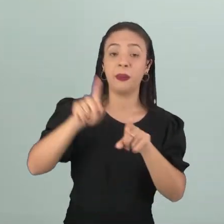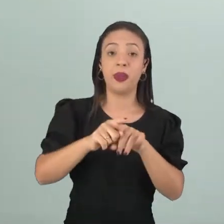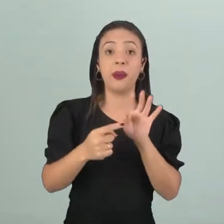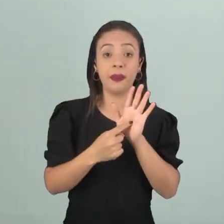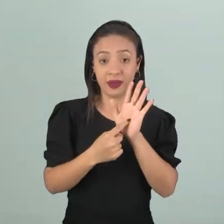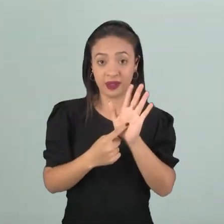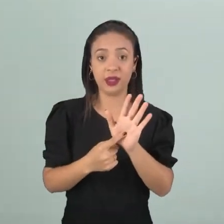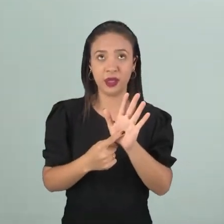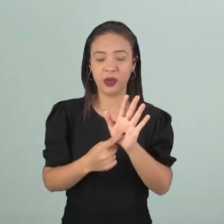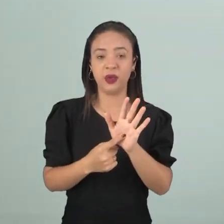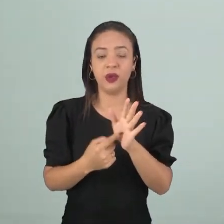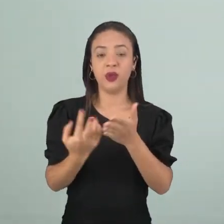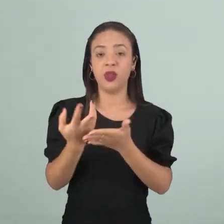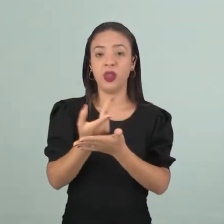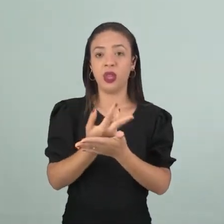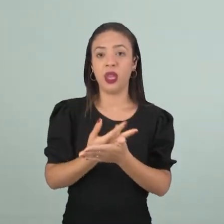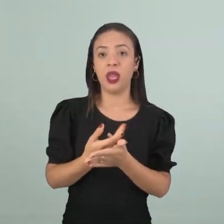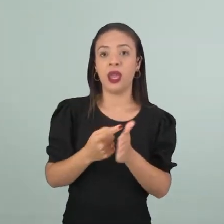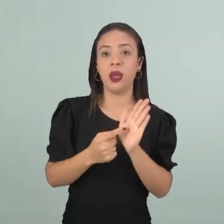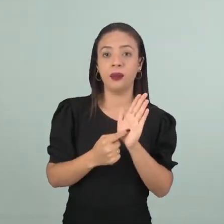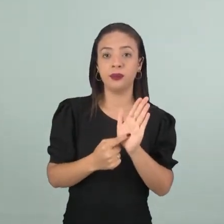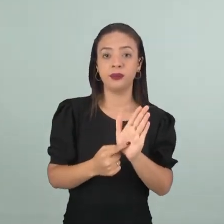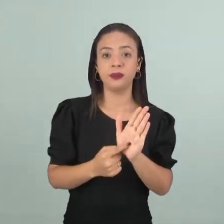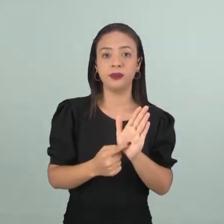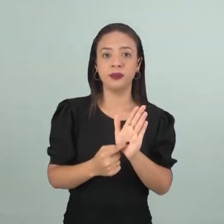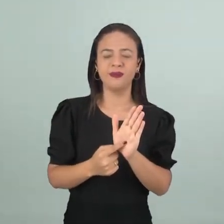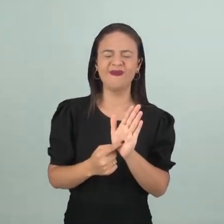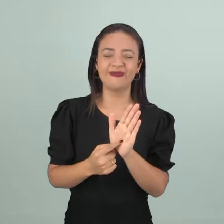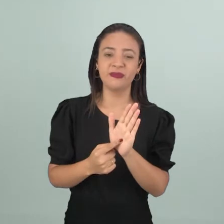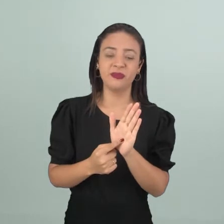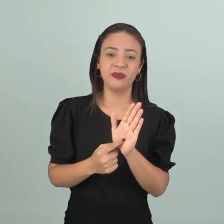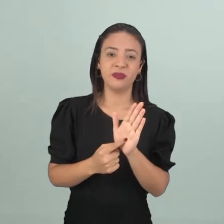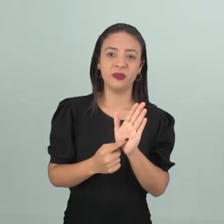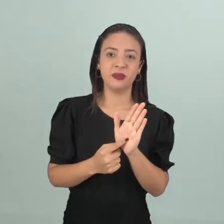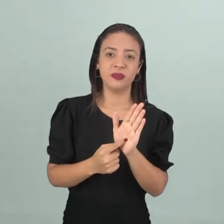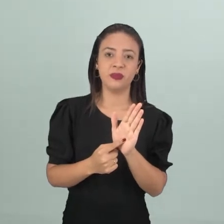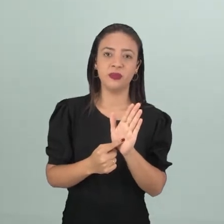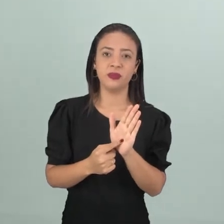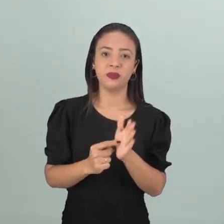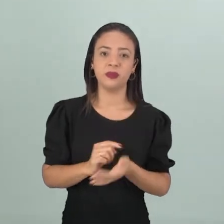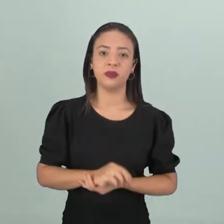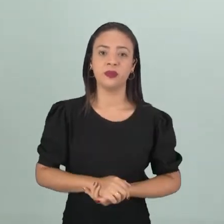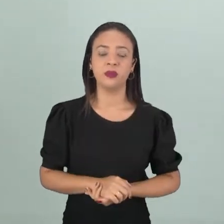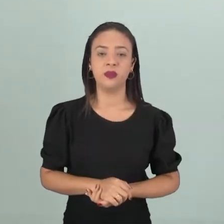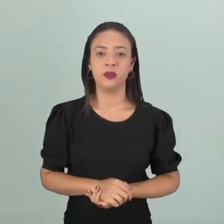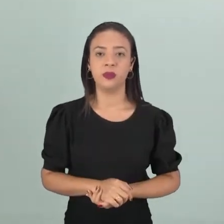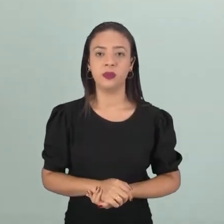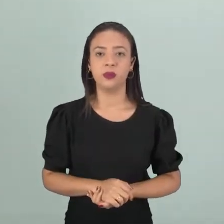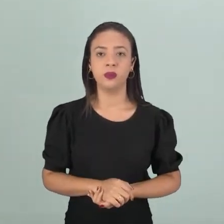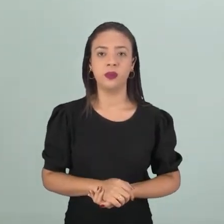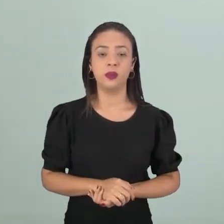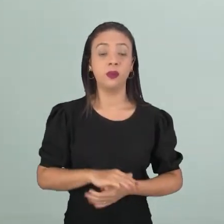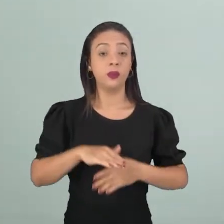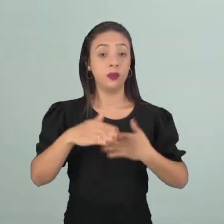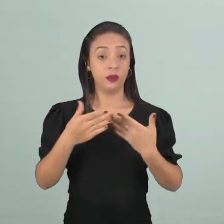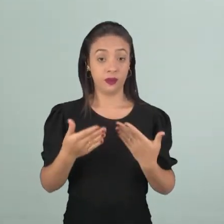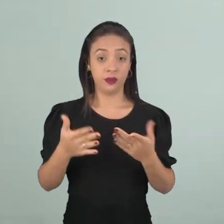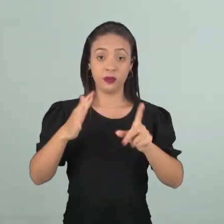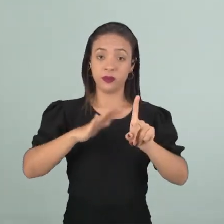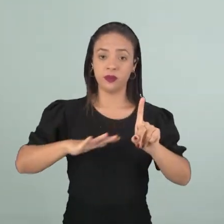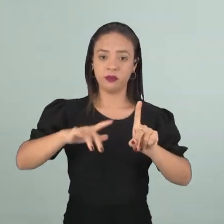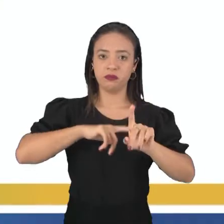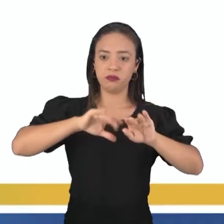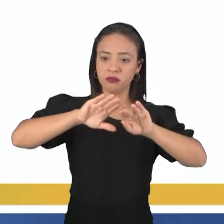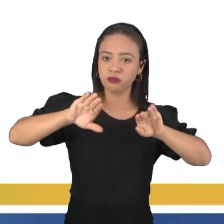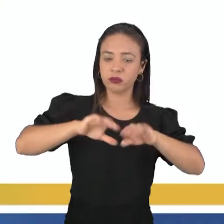gravura desse período que a gente vai ver num posterior momento. Então, basicamente, a sociedade era